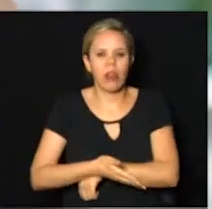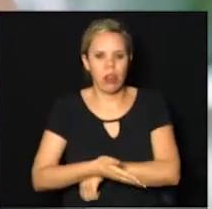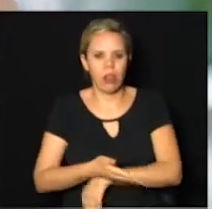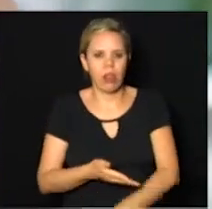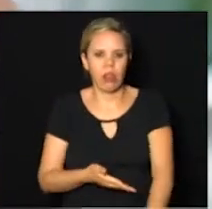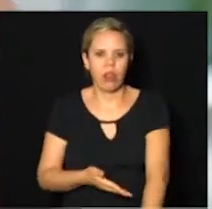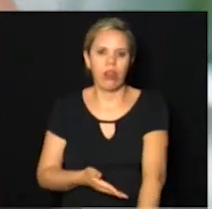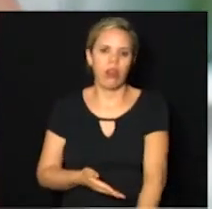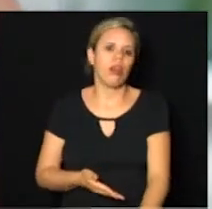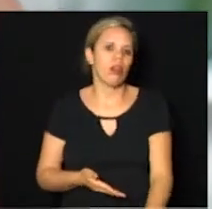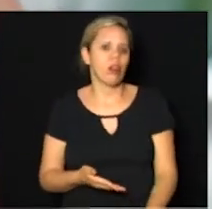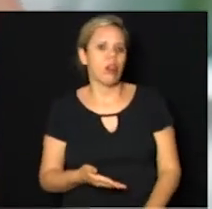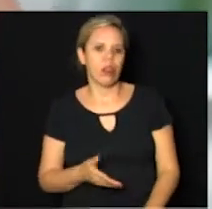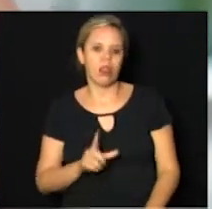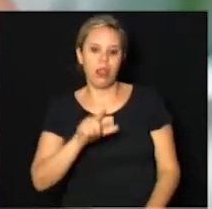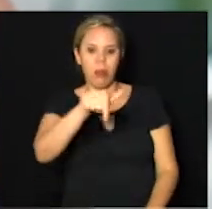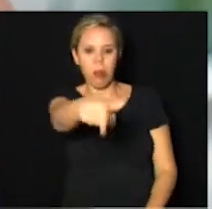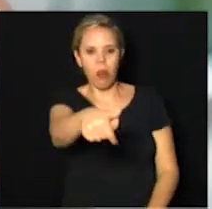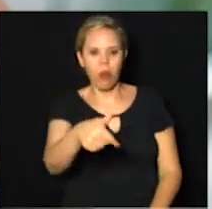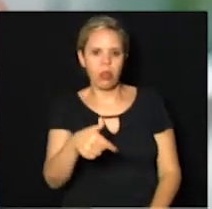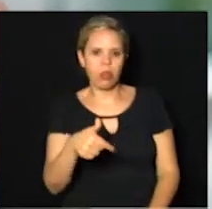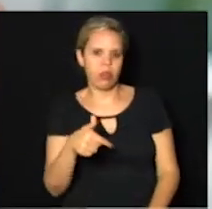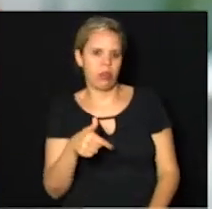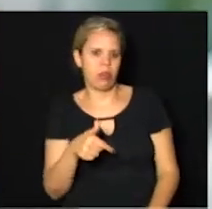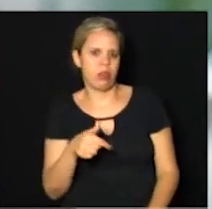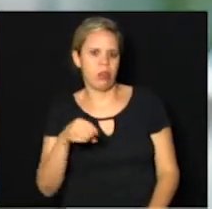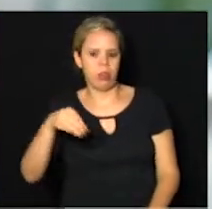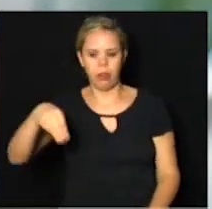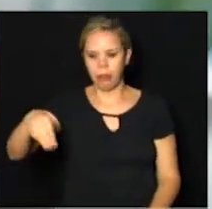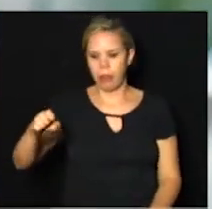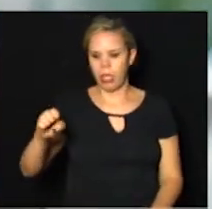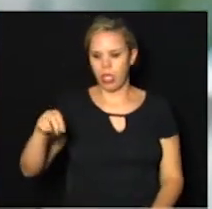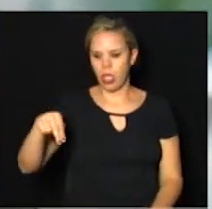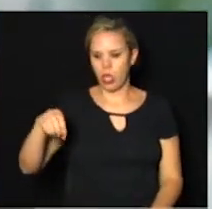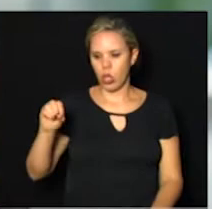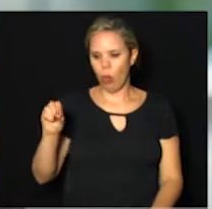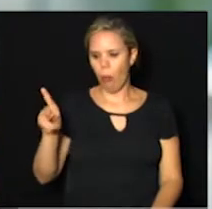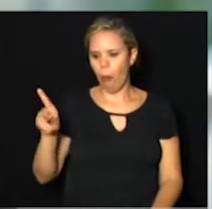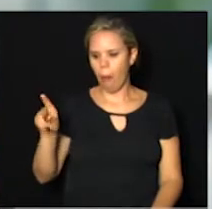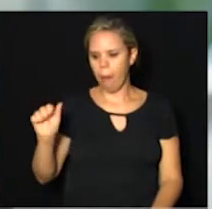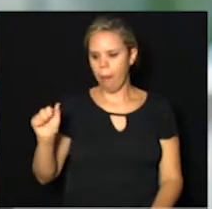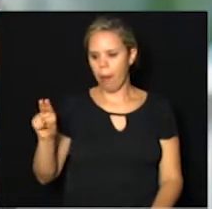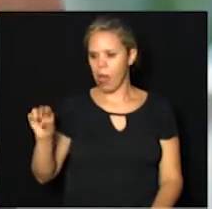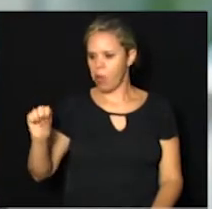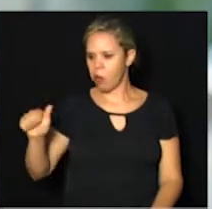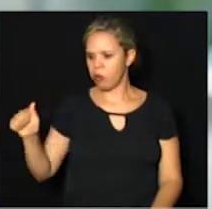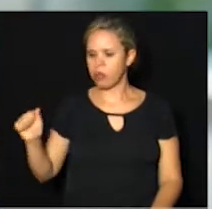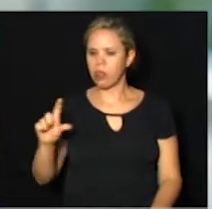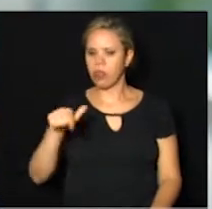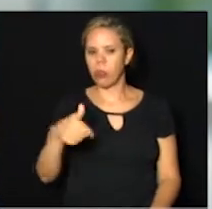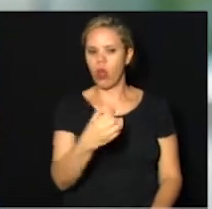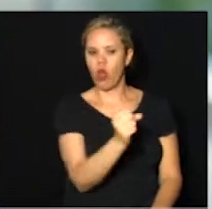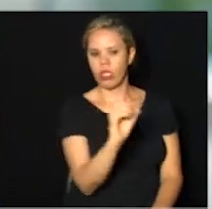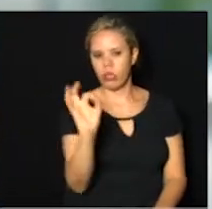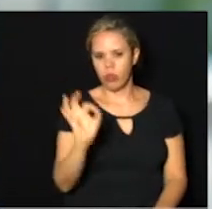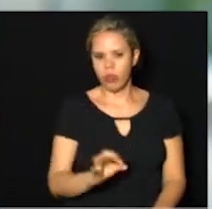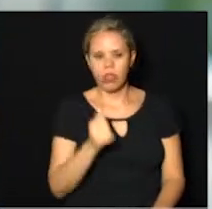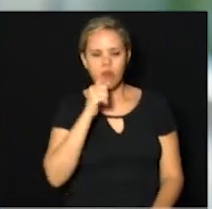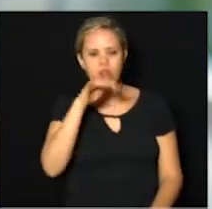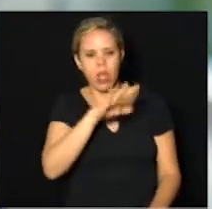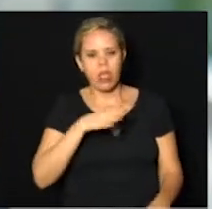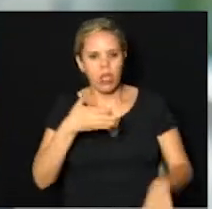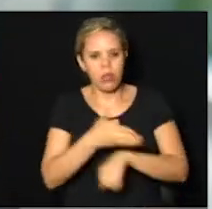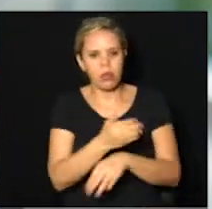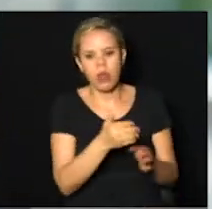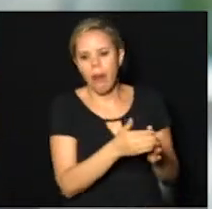na pós-menopausa, né? Ela já começa a ter essas ondas de calor. 80% das mulheres que entram nesse